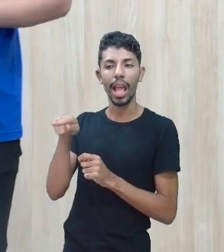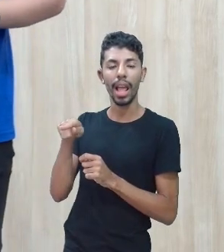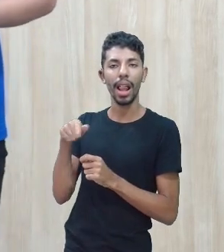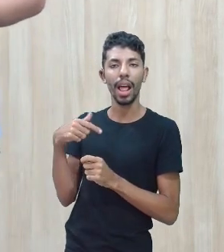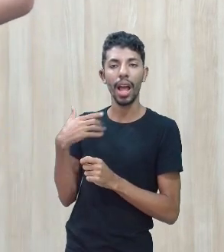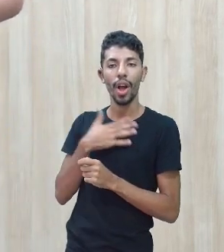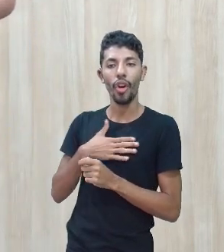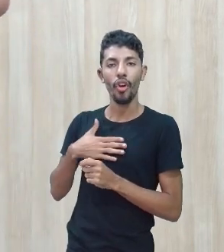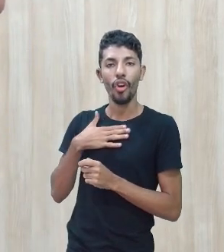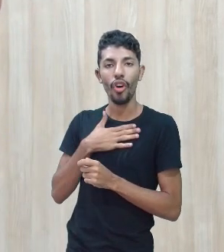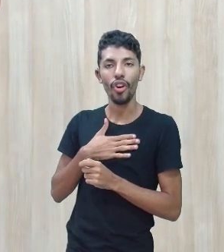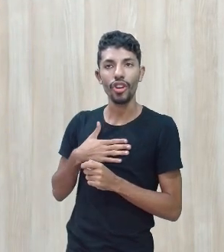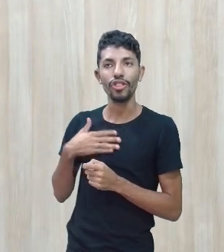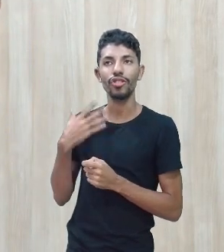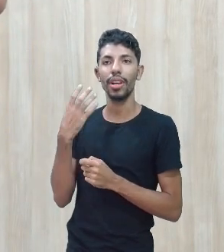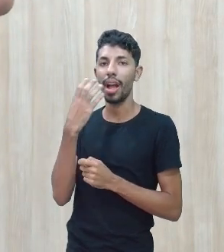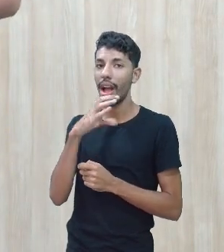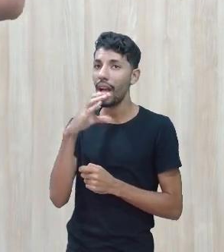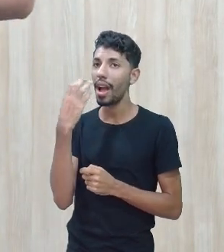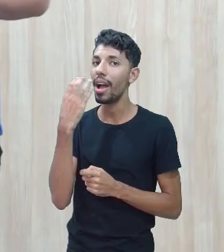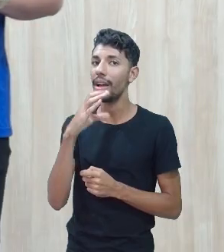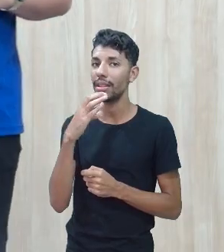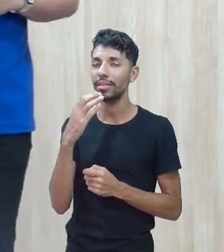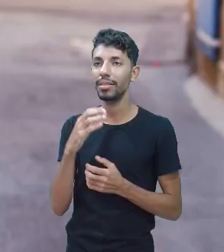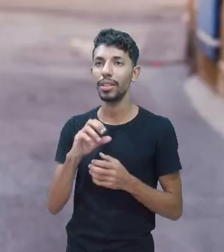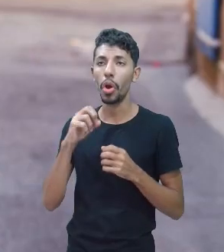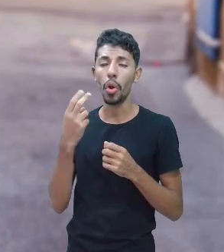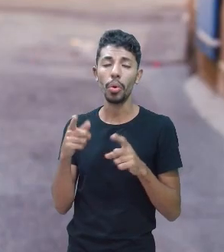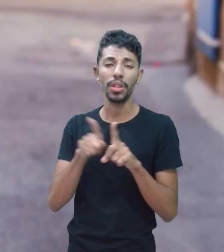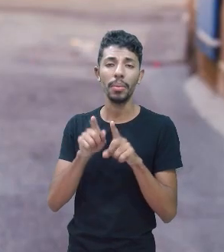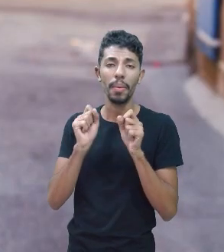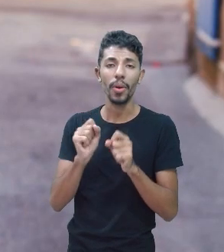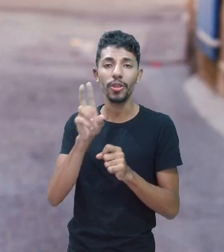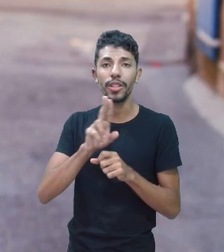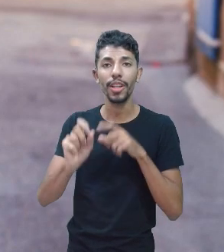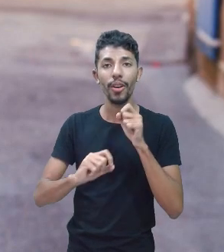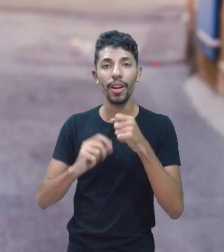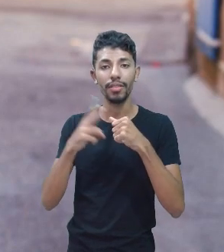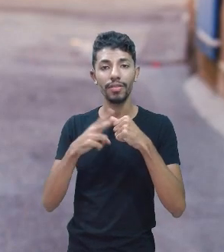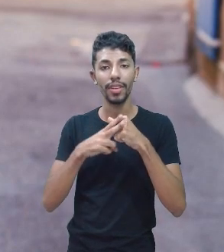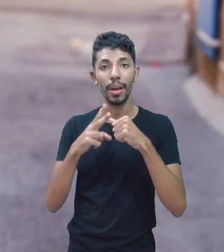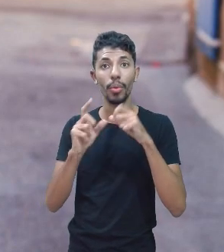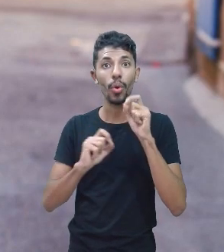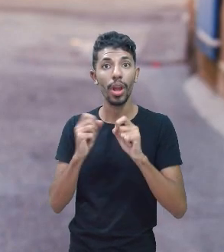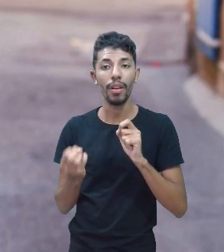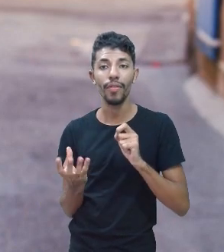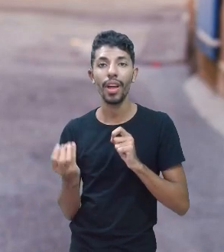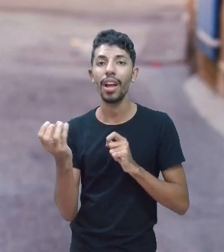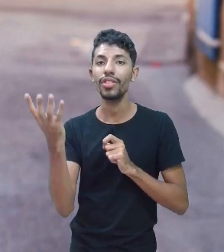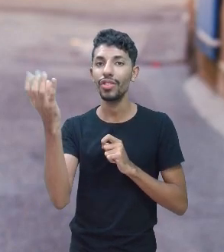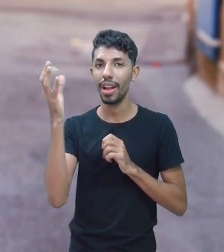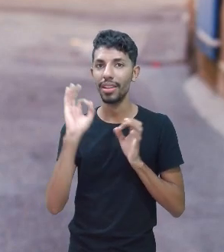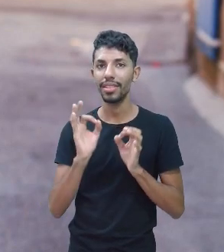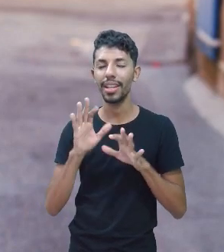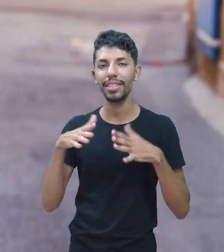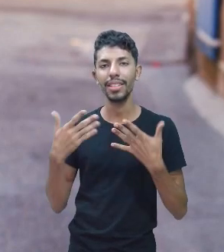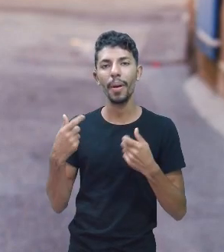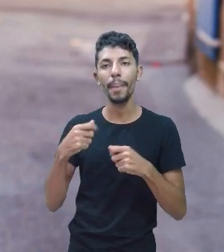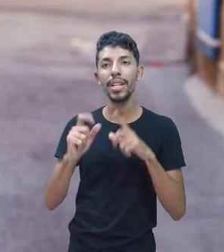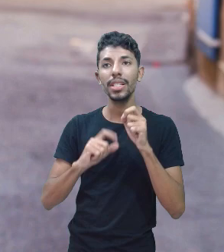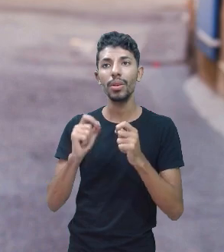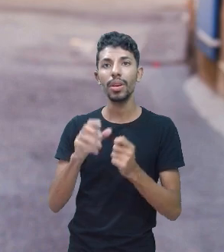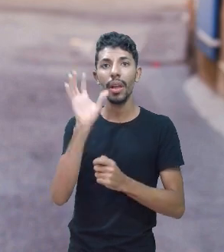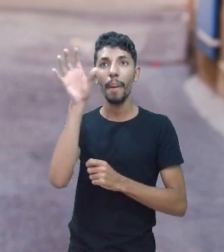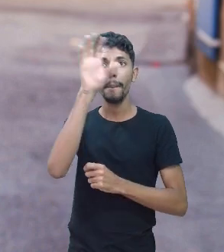gosta de cantar, tá certo? Depois eu posso usar também o verbo traveling, que é o verbo viajar. Então precisa de um mapa, hoje